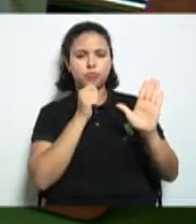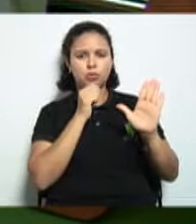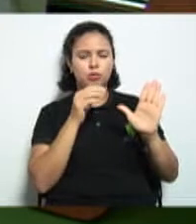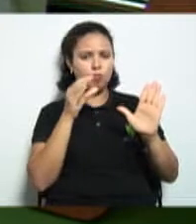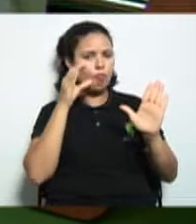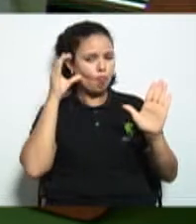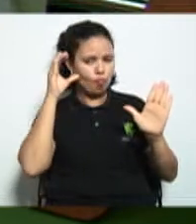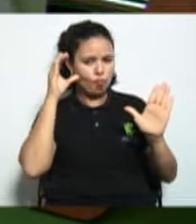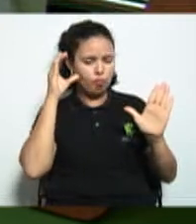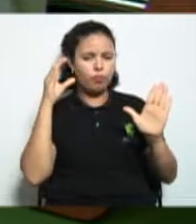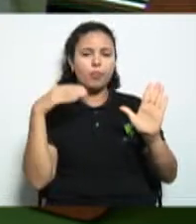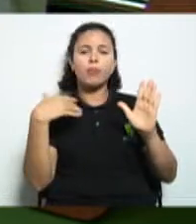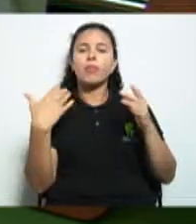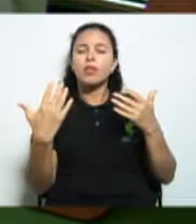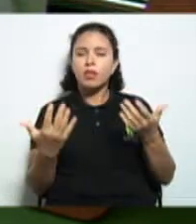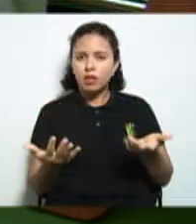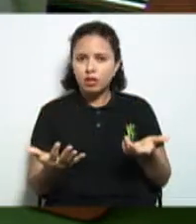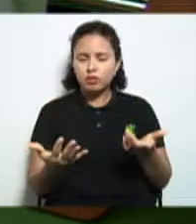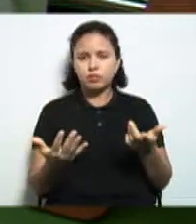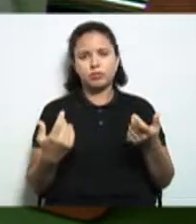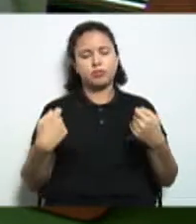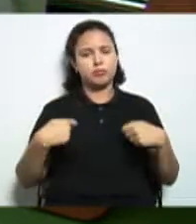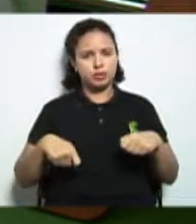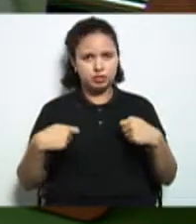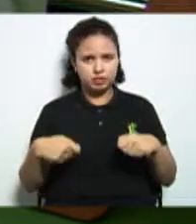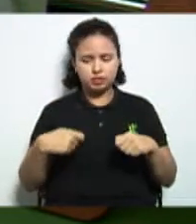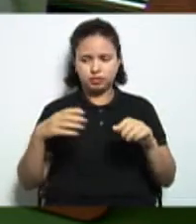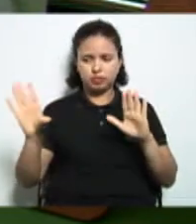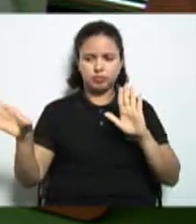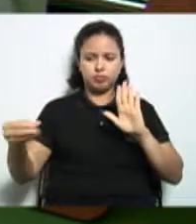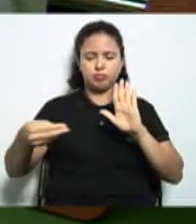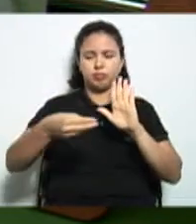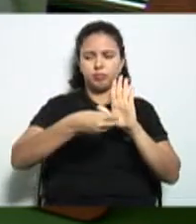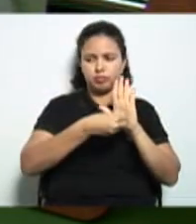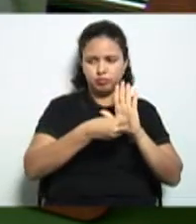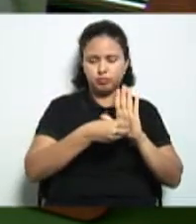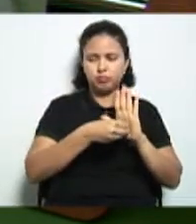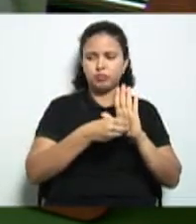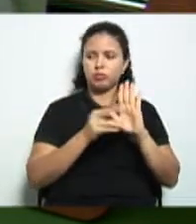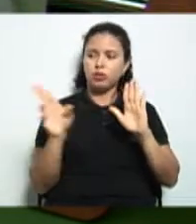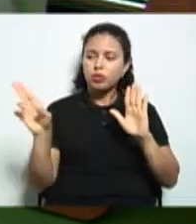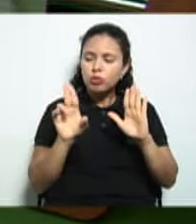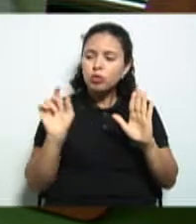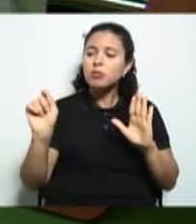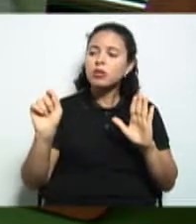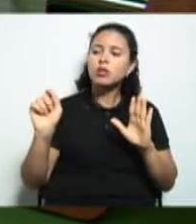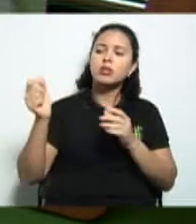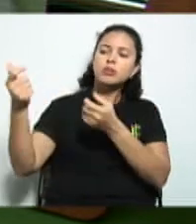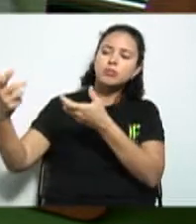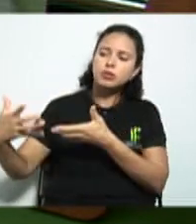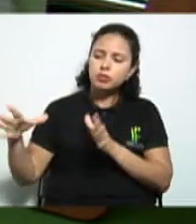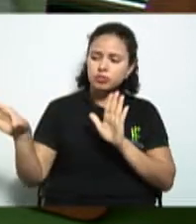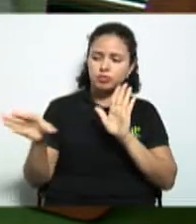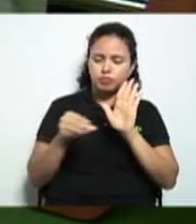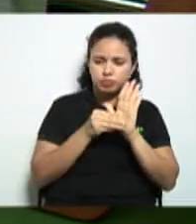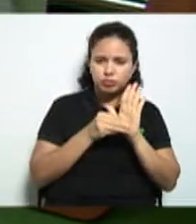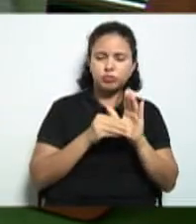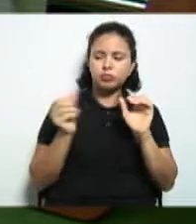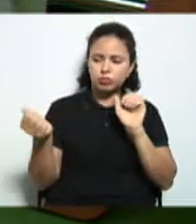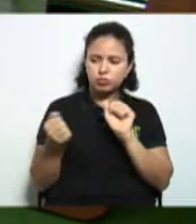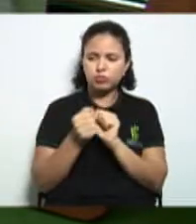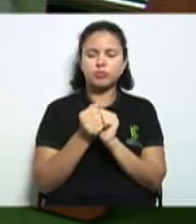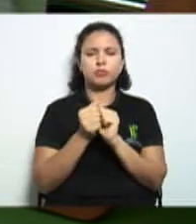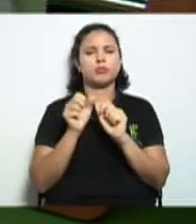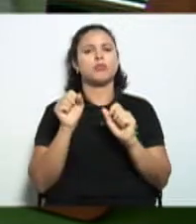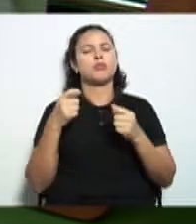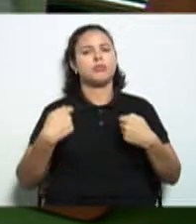é meu. É para isso que serve a citação, né? Quando eu copio e colo, eu posso fazer? Posso, mas eu tenho que fazer